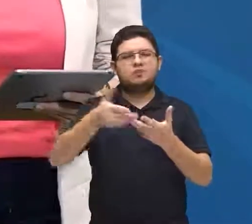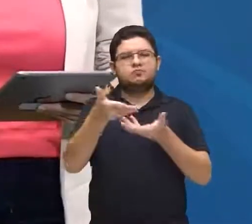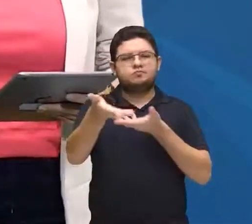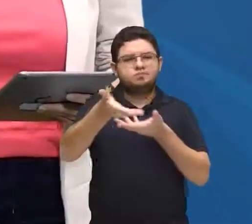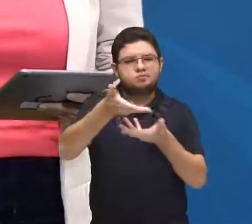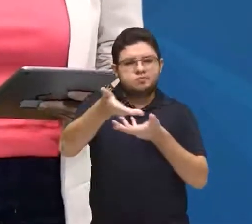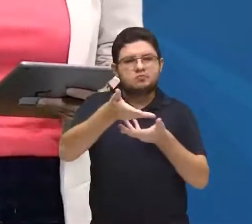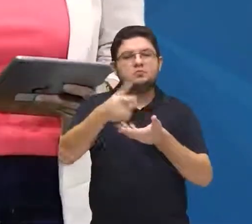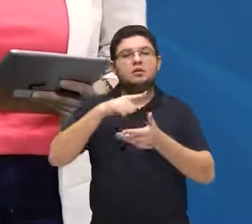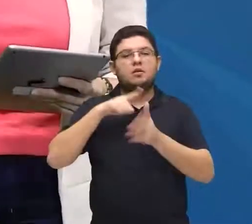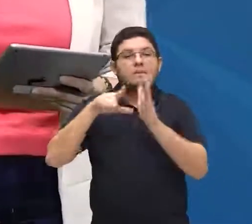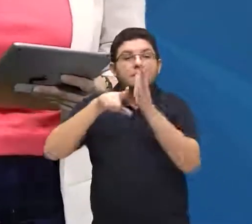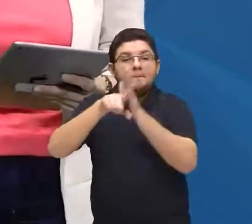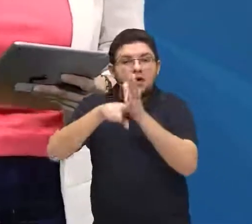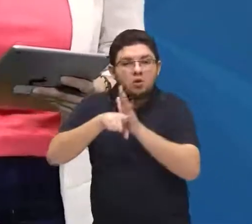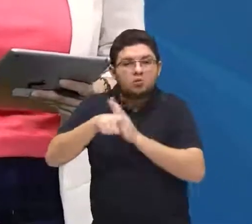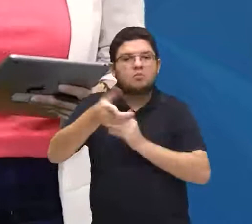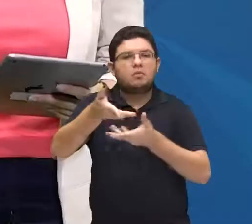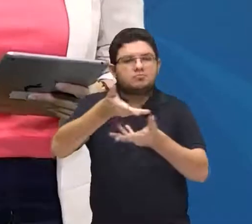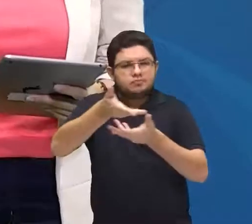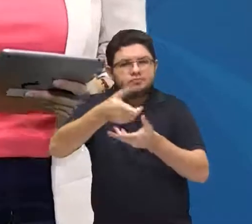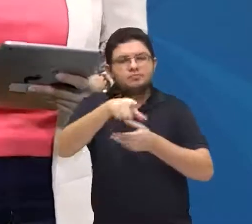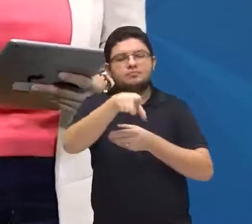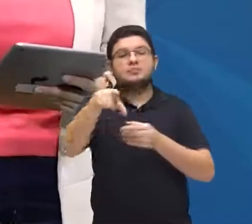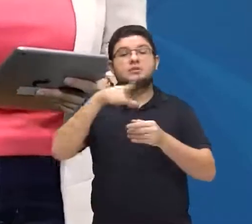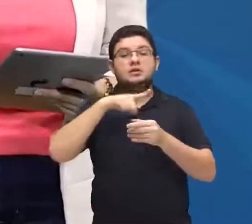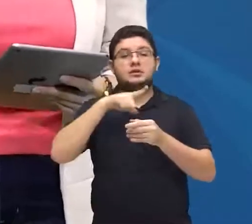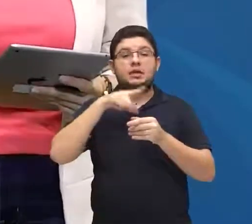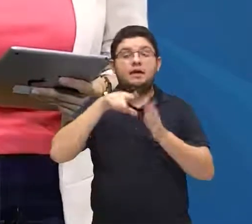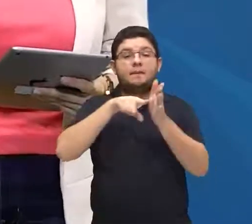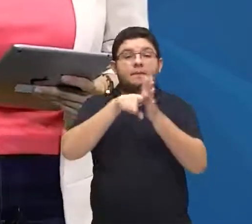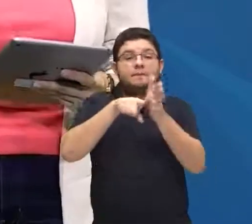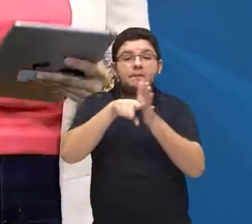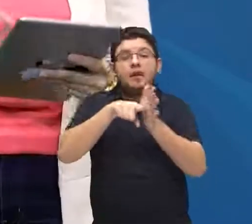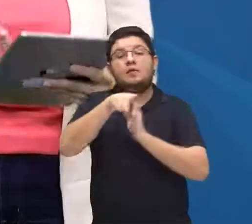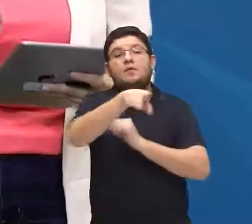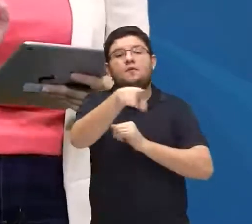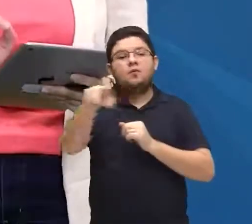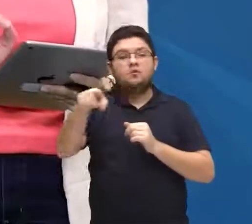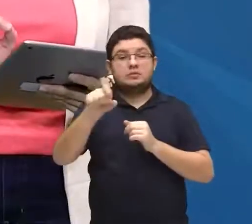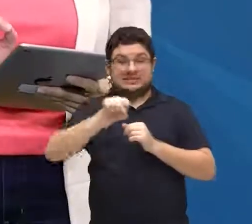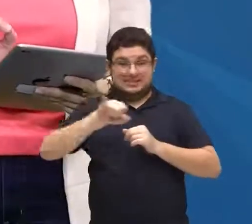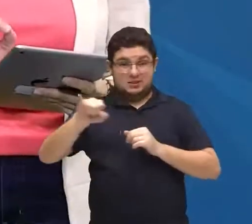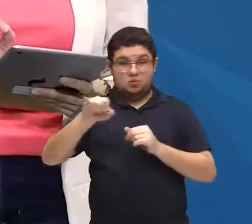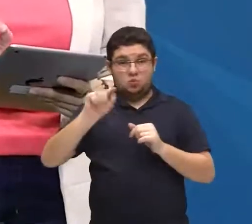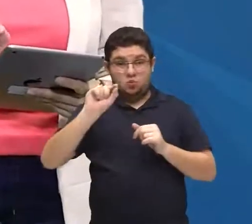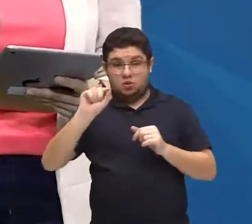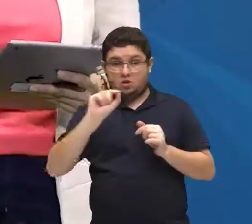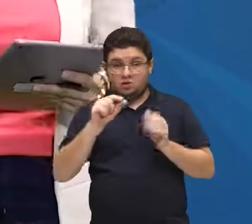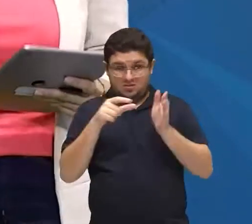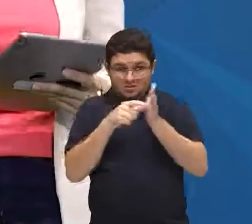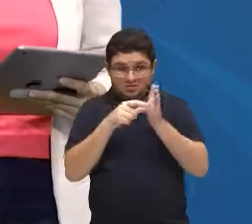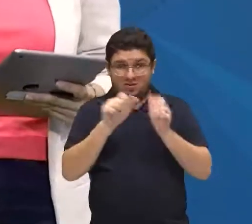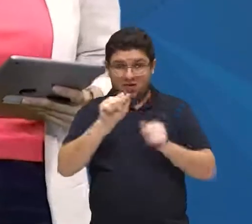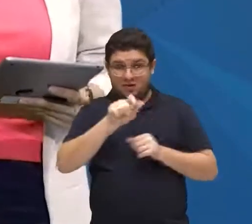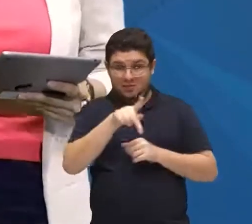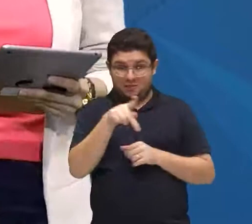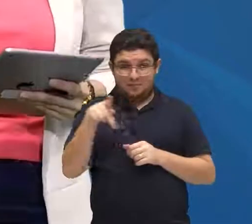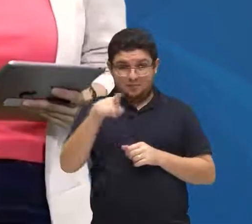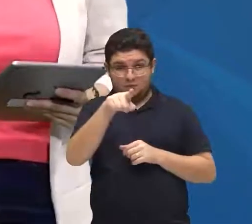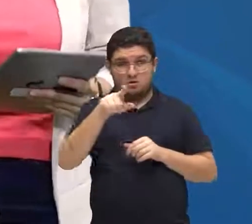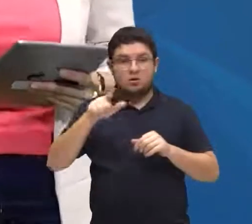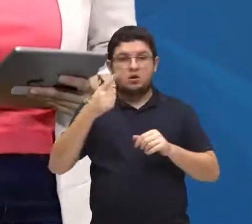várias perguntas interativas, a gente tem uma enquete. Se você estiver assistindo pelo nosso aplicativo,